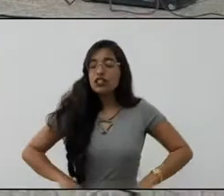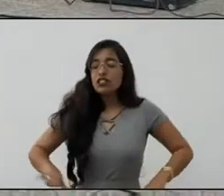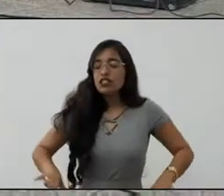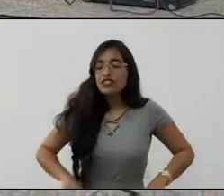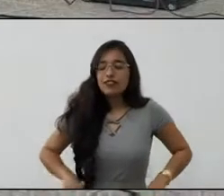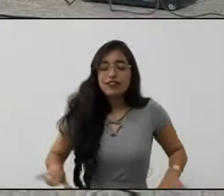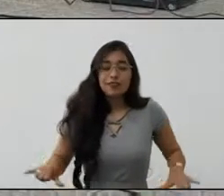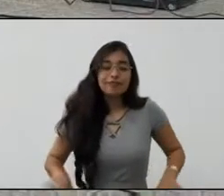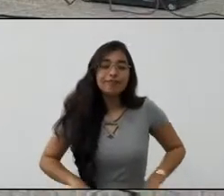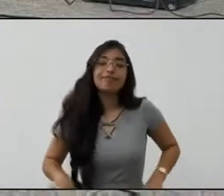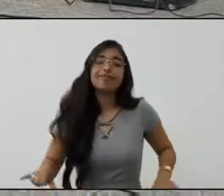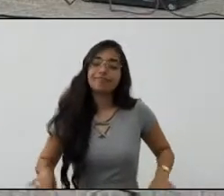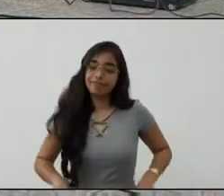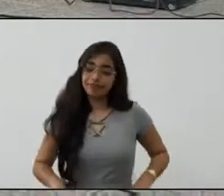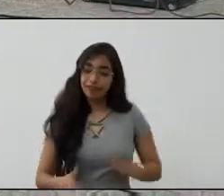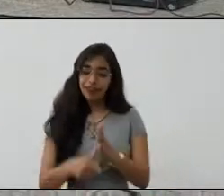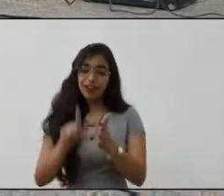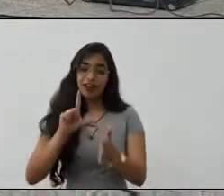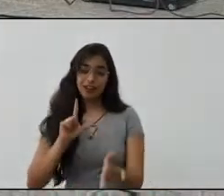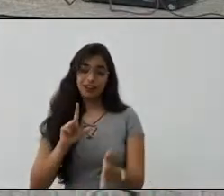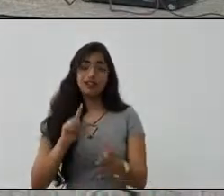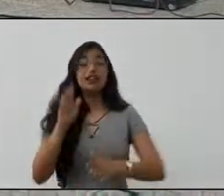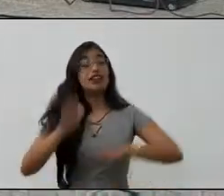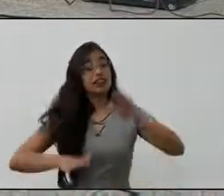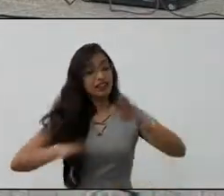antecipadamente e às vezes